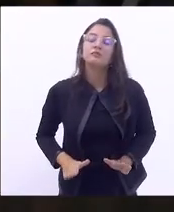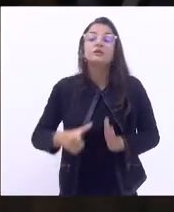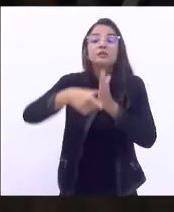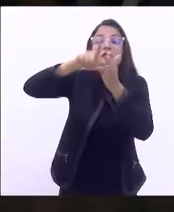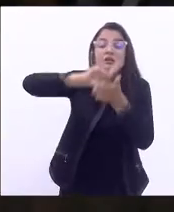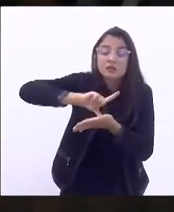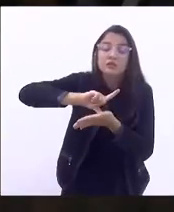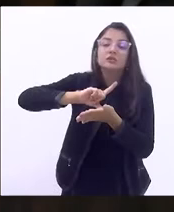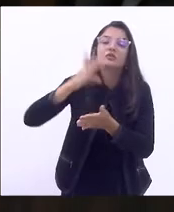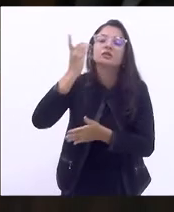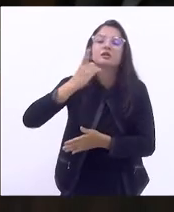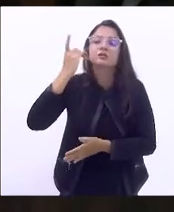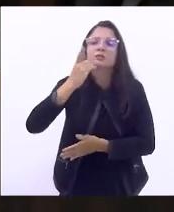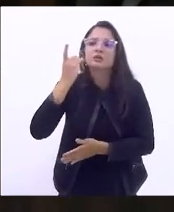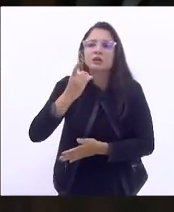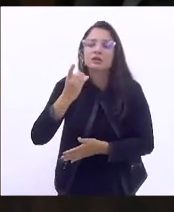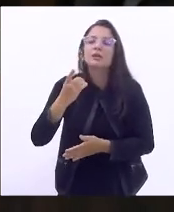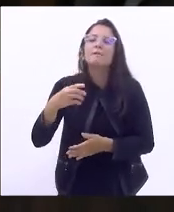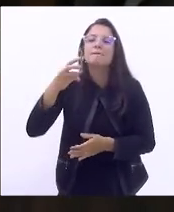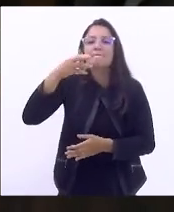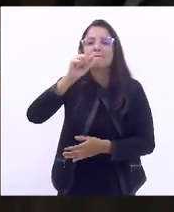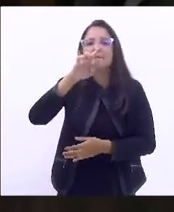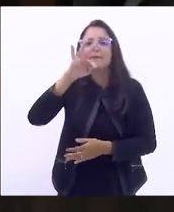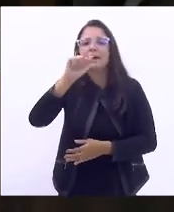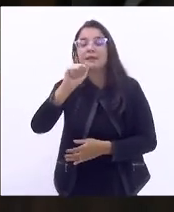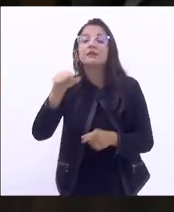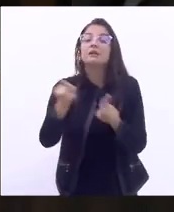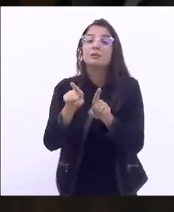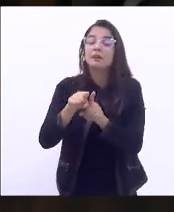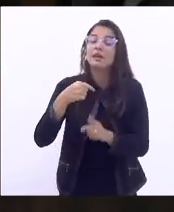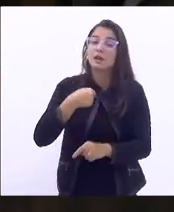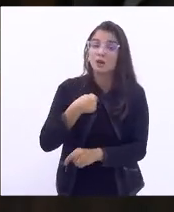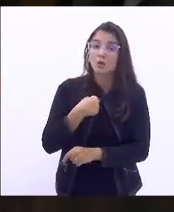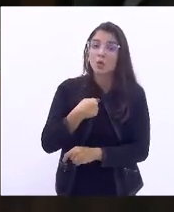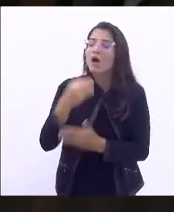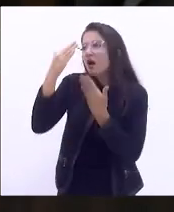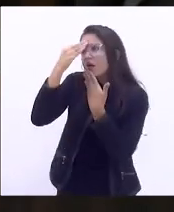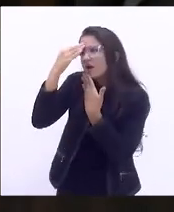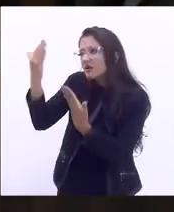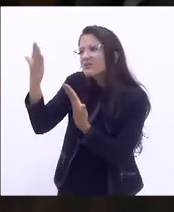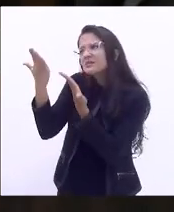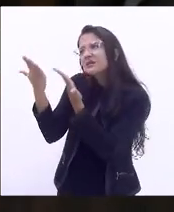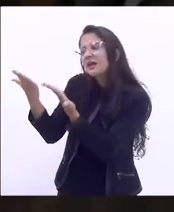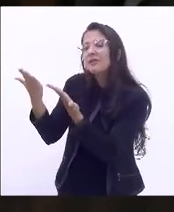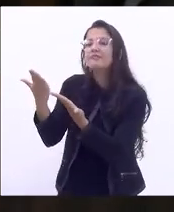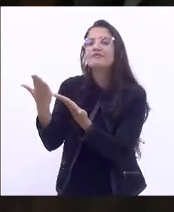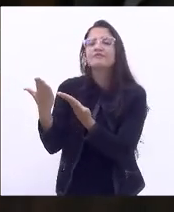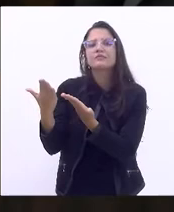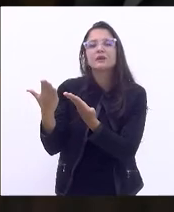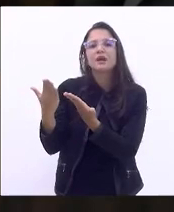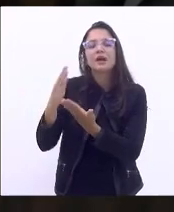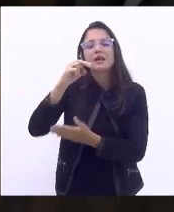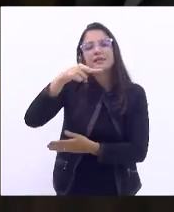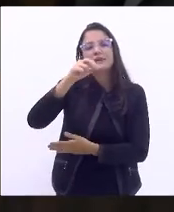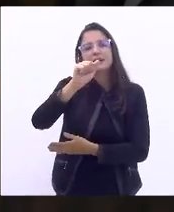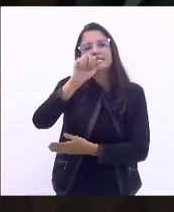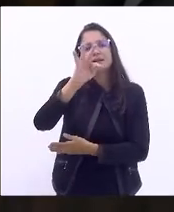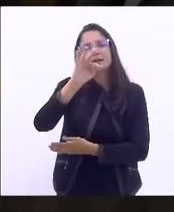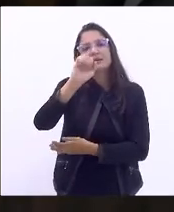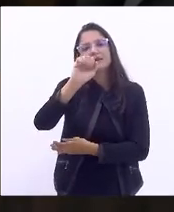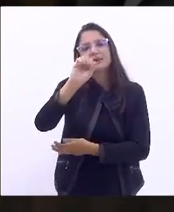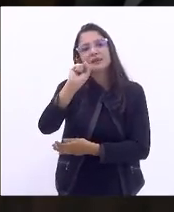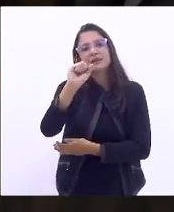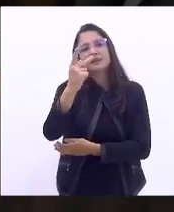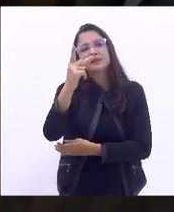Marta Rocha, em meu nome, quero agradecer à doutora Natasha Alves e assessores que nos entregou no dia de hoje